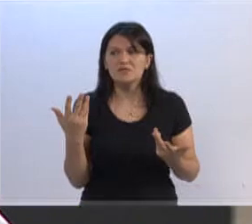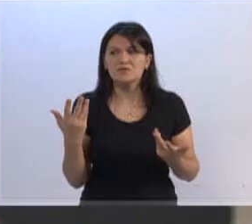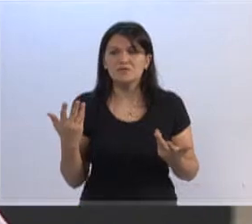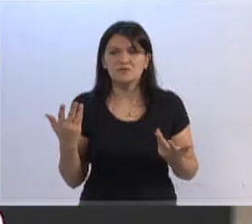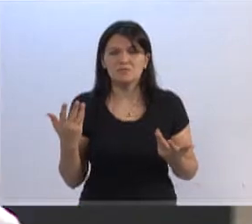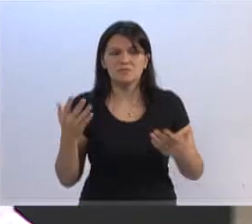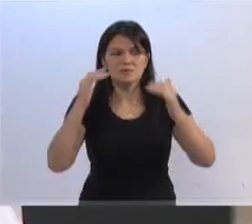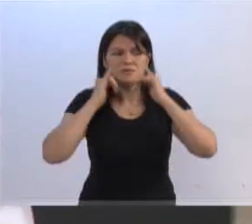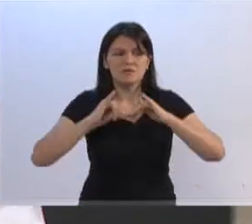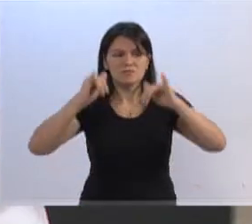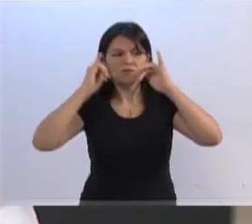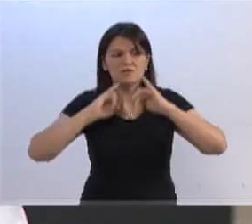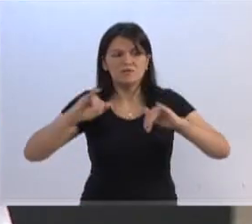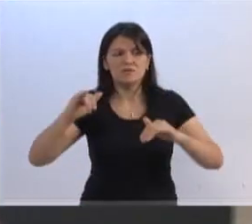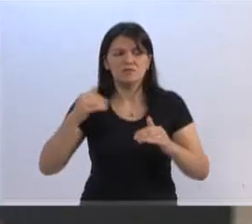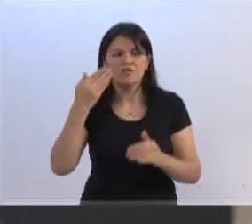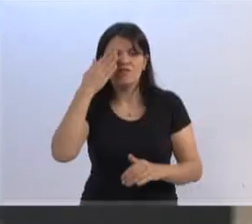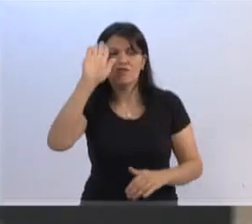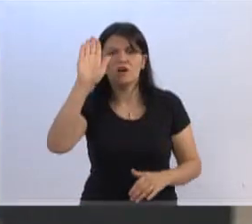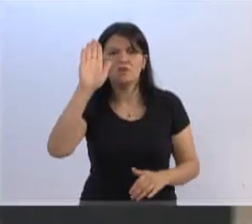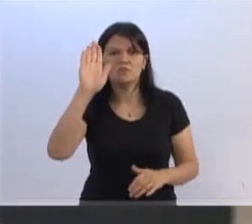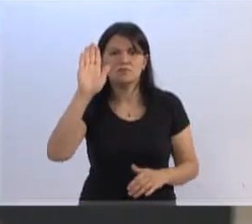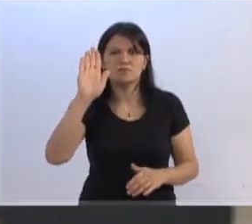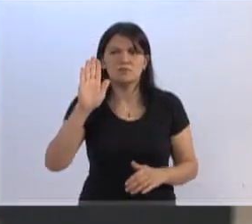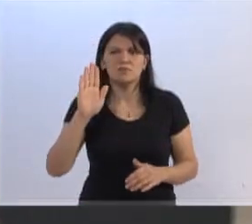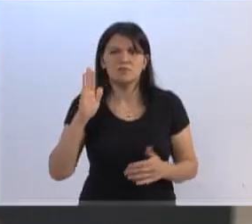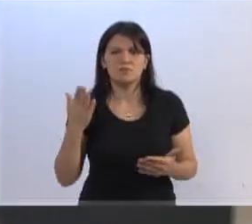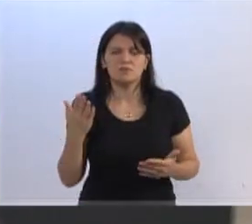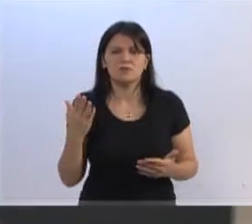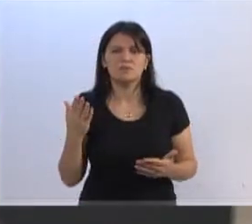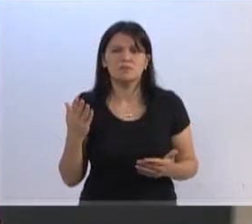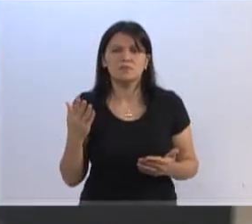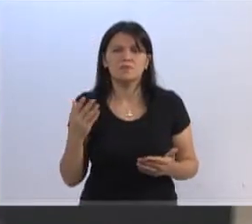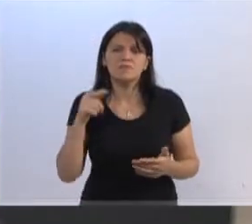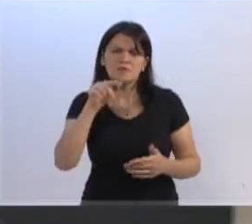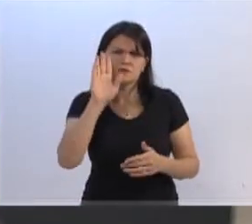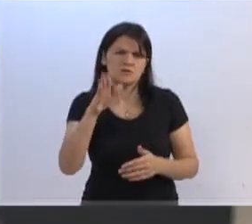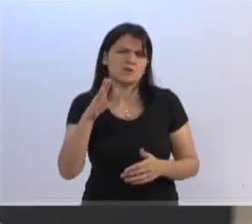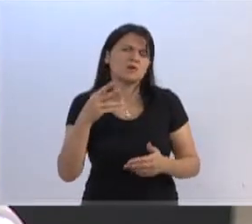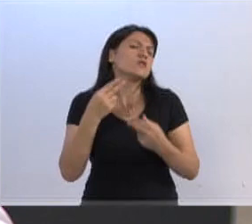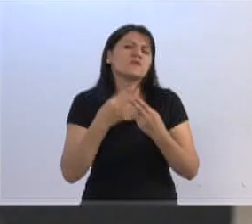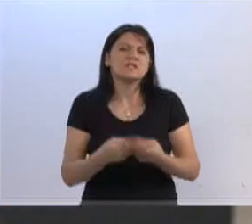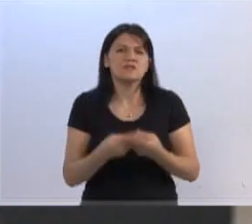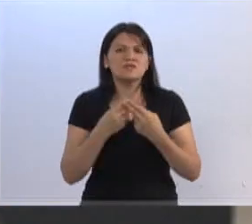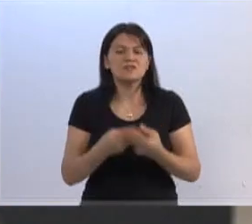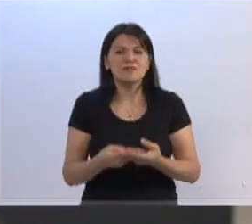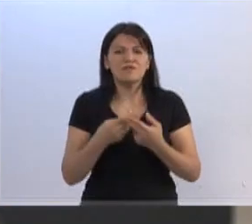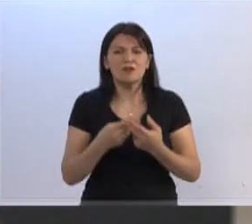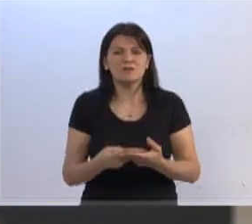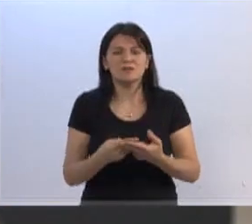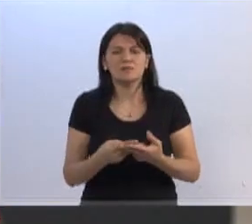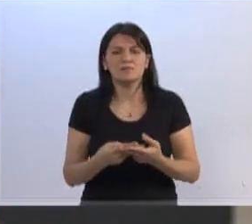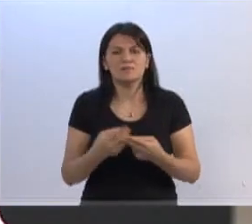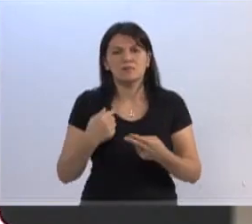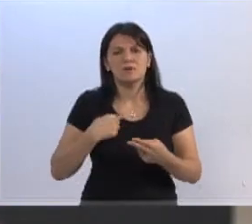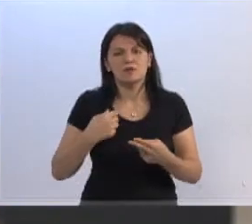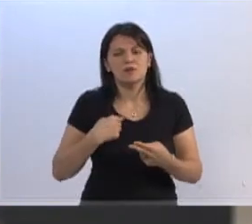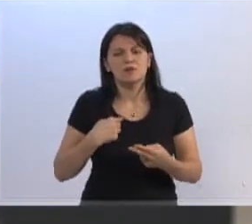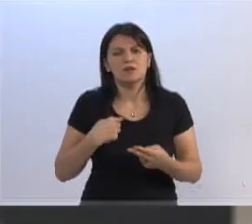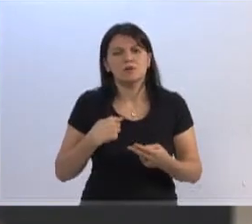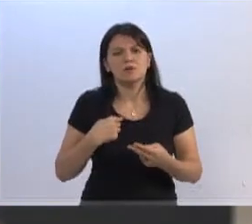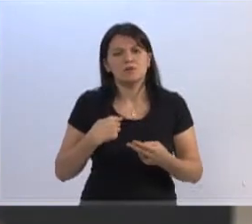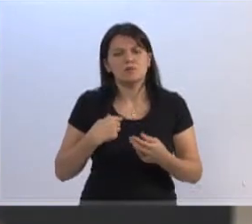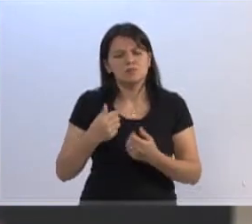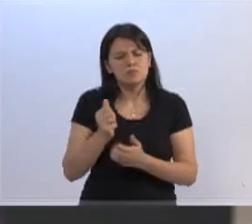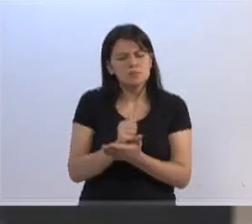agora. E nós vamos começar aqui nessa tribuna. A única diferença que eu disse, como o senhor tem um pouquinho mais de paciência do que eu prefiro me conter, embora não vou me